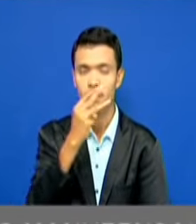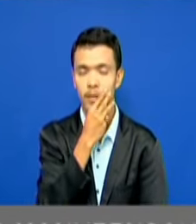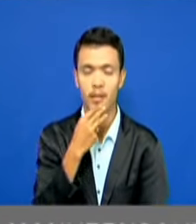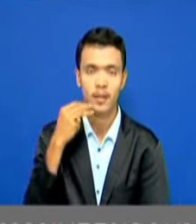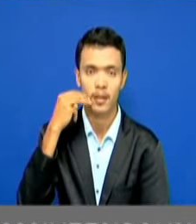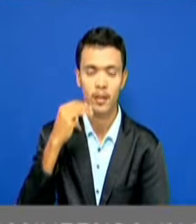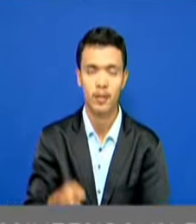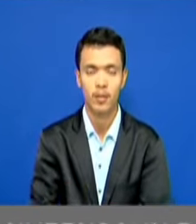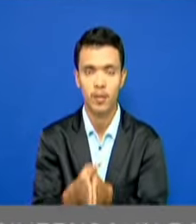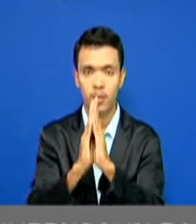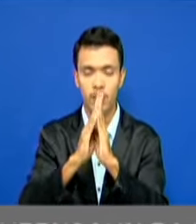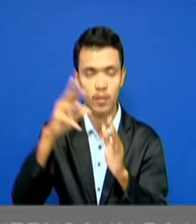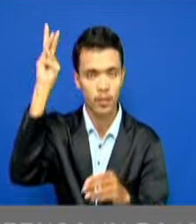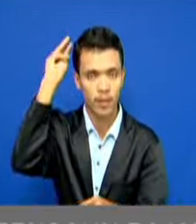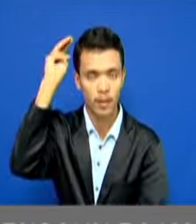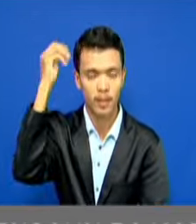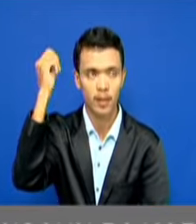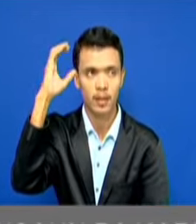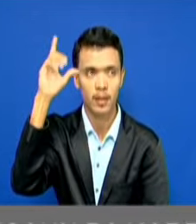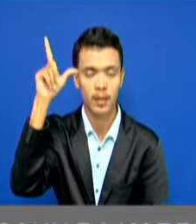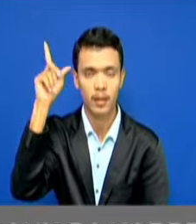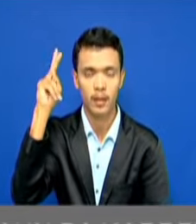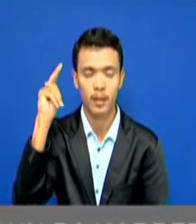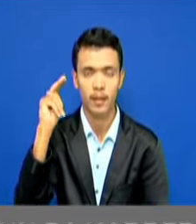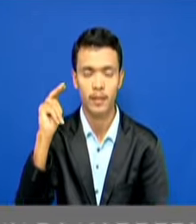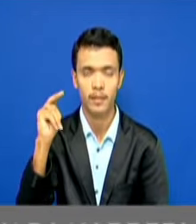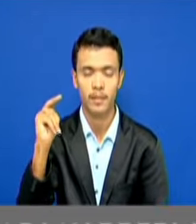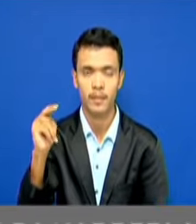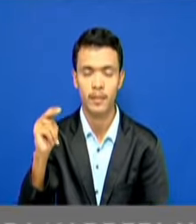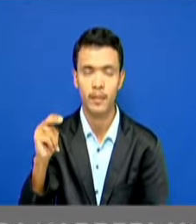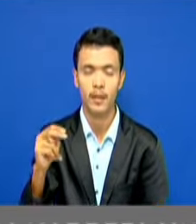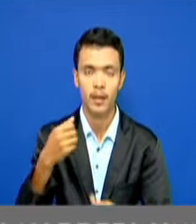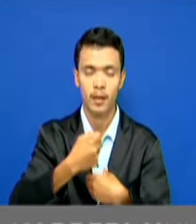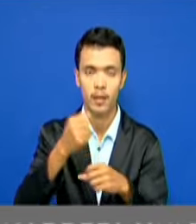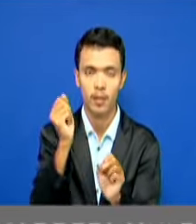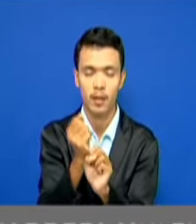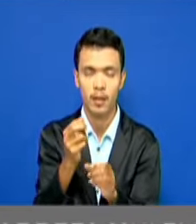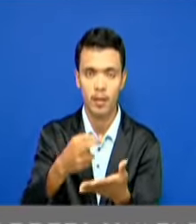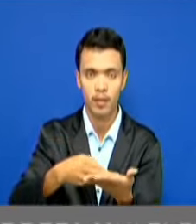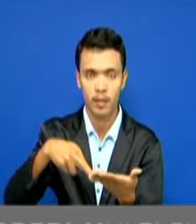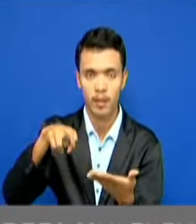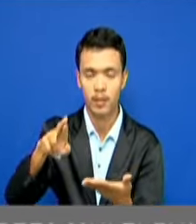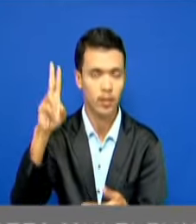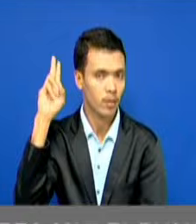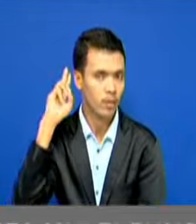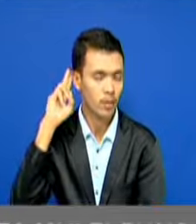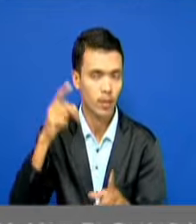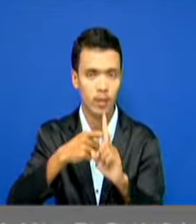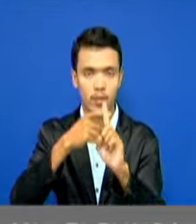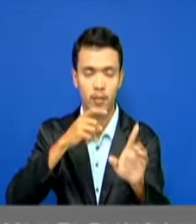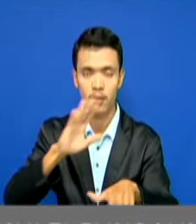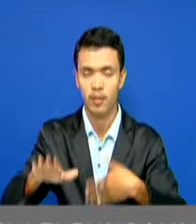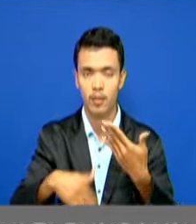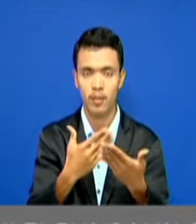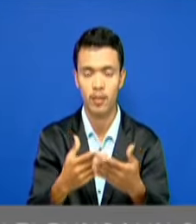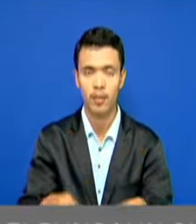Alcatiri, russo para Ministério Assunto Combatentes Libertação Nacional. Atuhalo verificação na Rona Rússia Parte Roto.